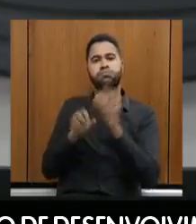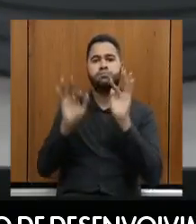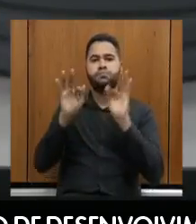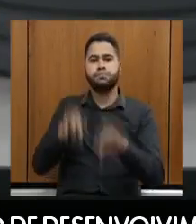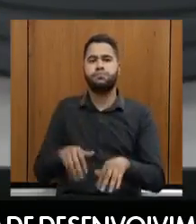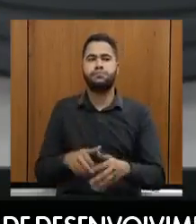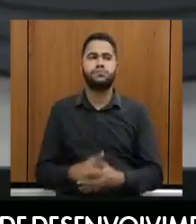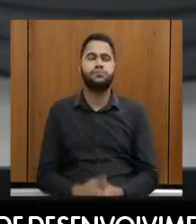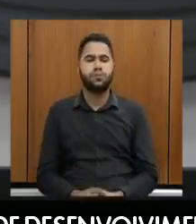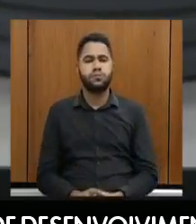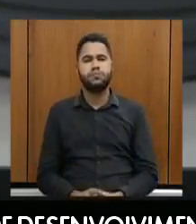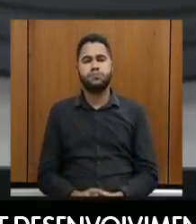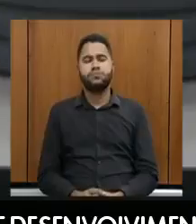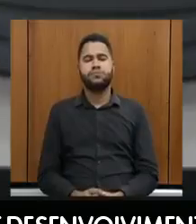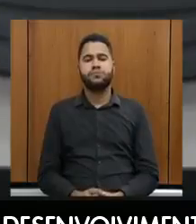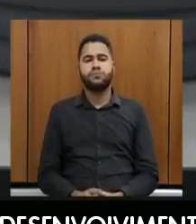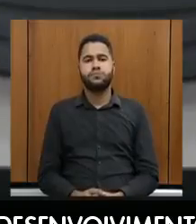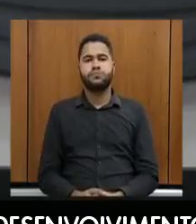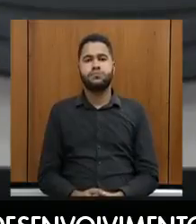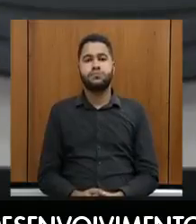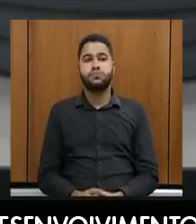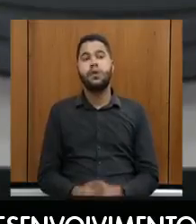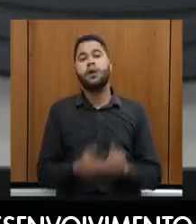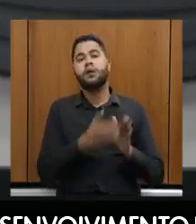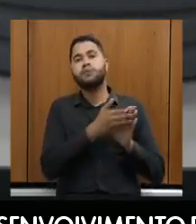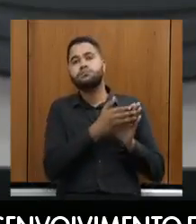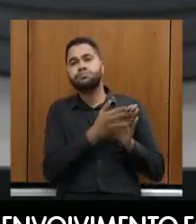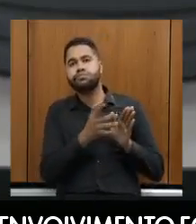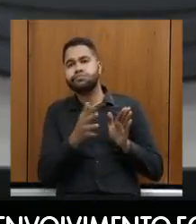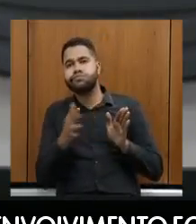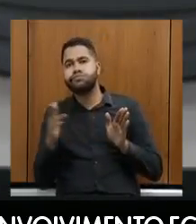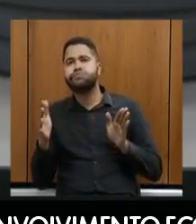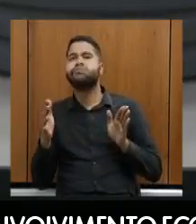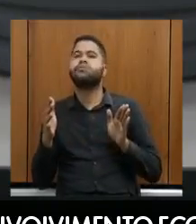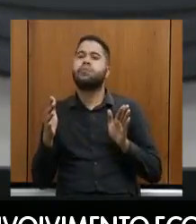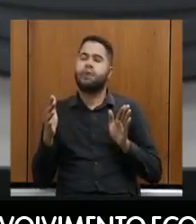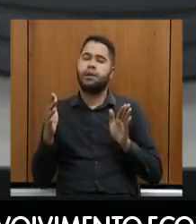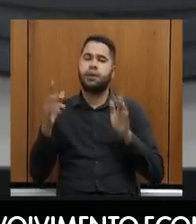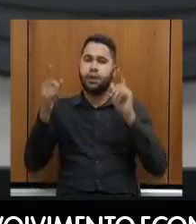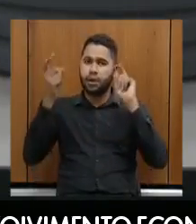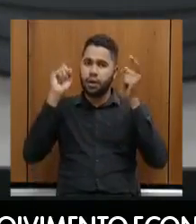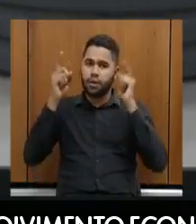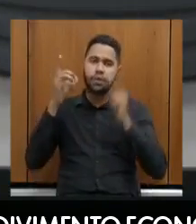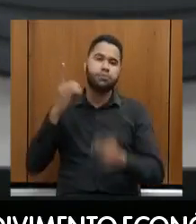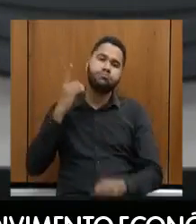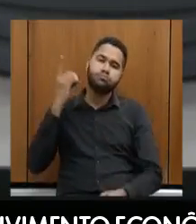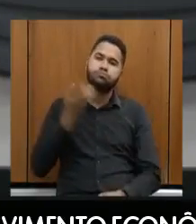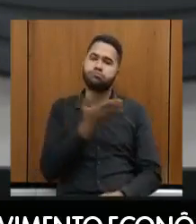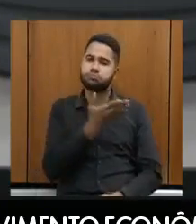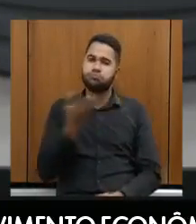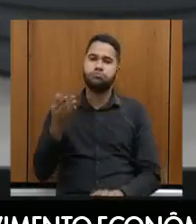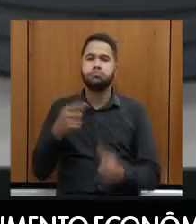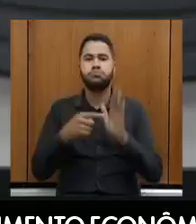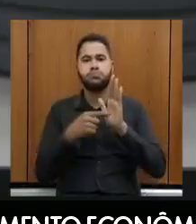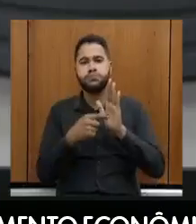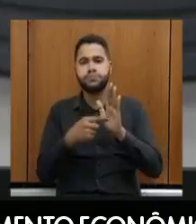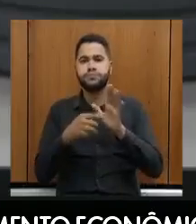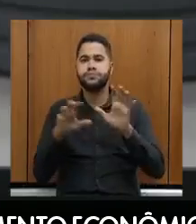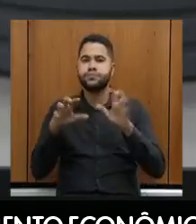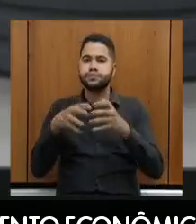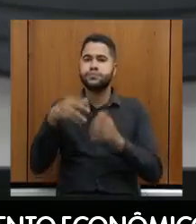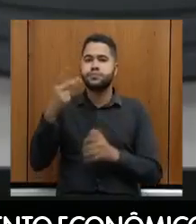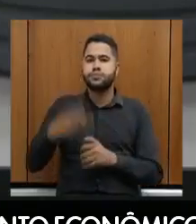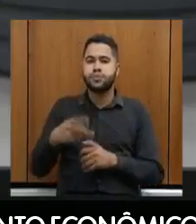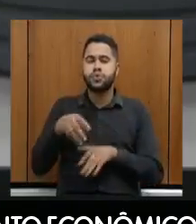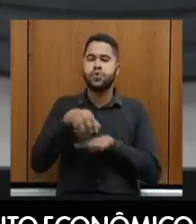finais. No decorrer da reunião, as deputadas e os deputados poderão apresentar na Comissão Extraordinária